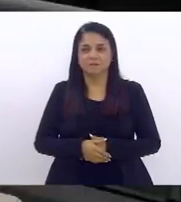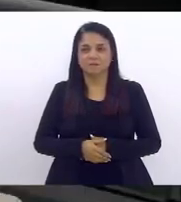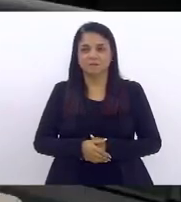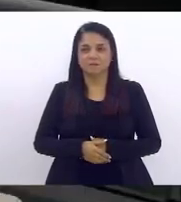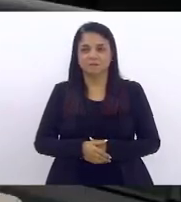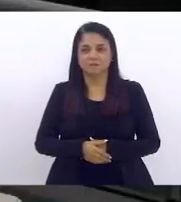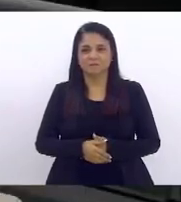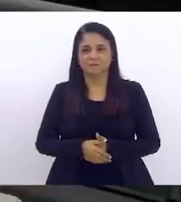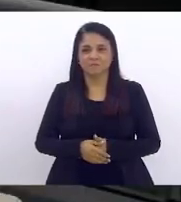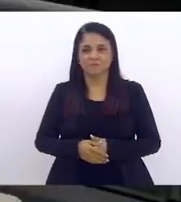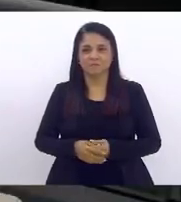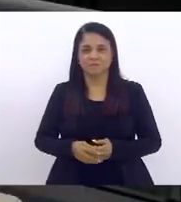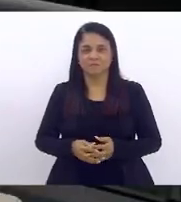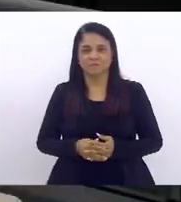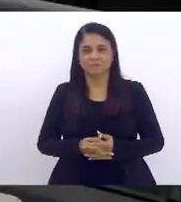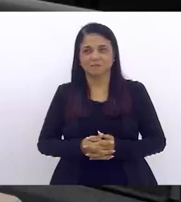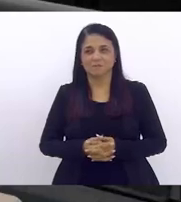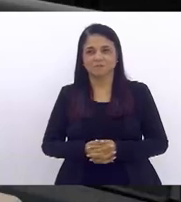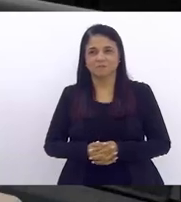2004. E...